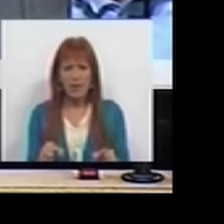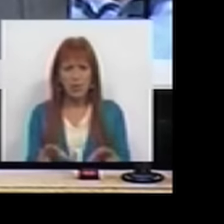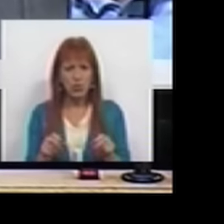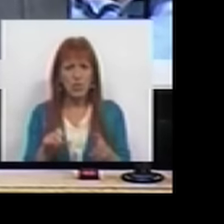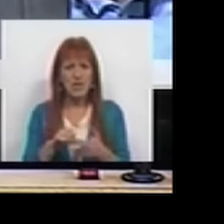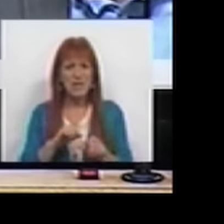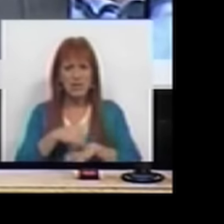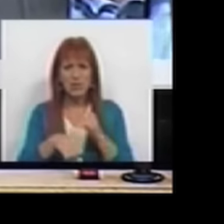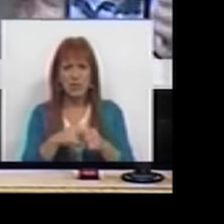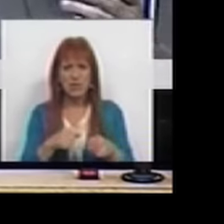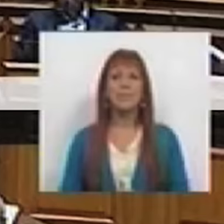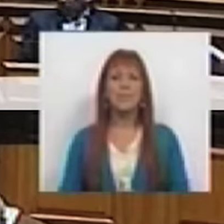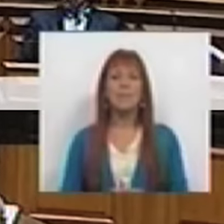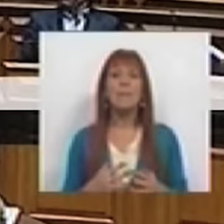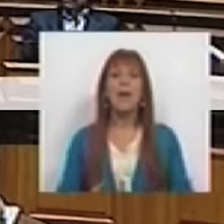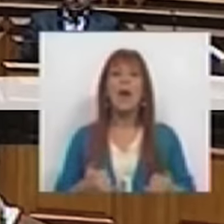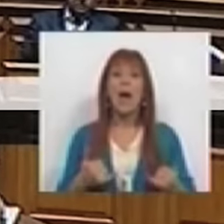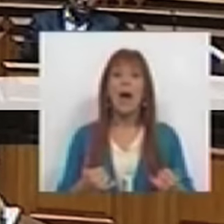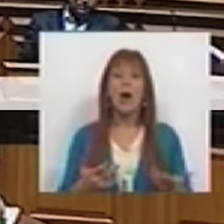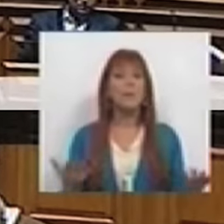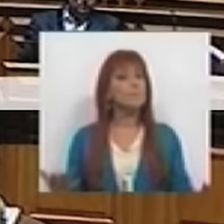a central nuclear. Obrigado, Sra. Deputada.